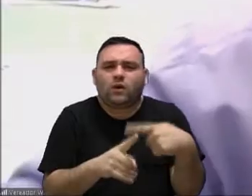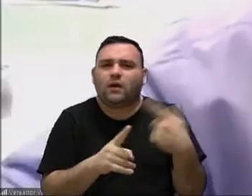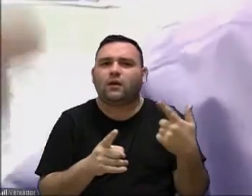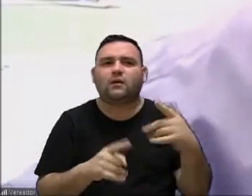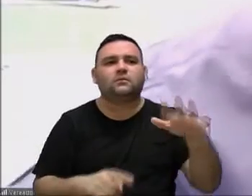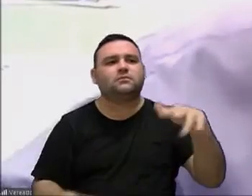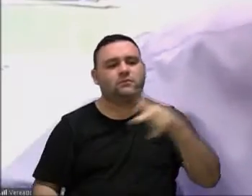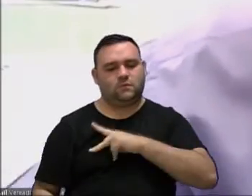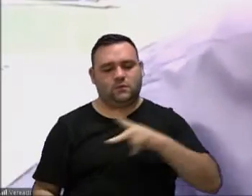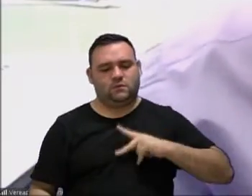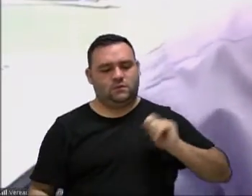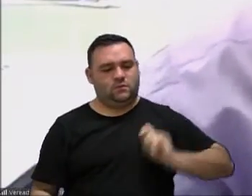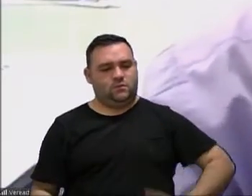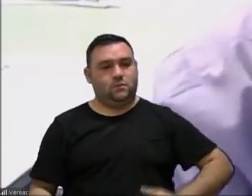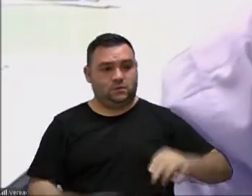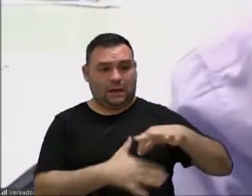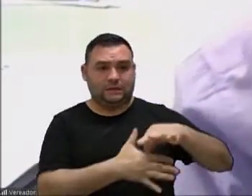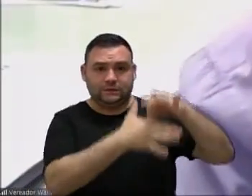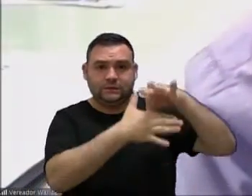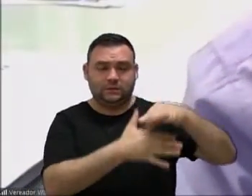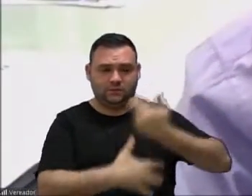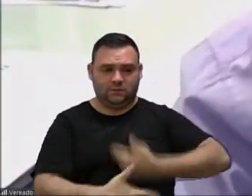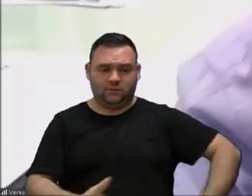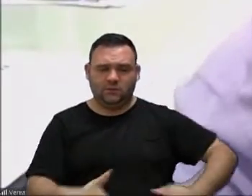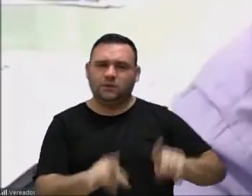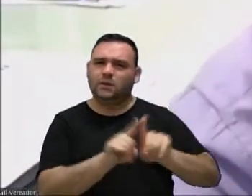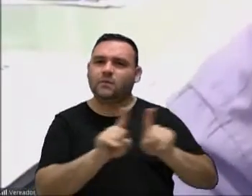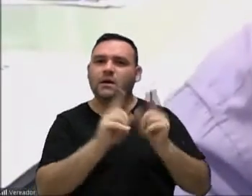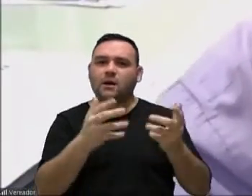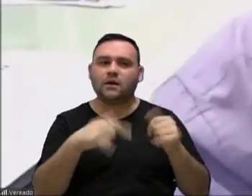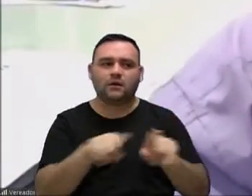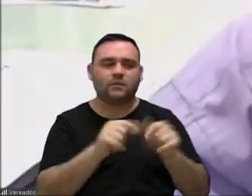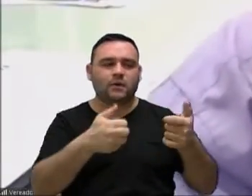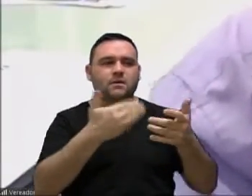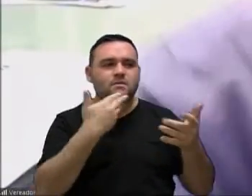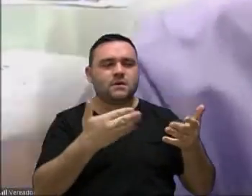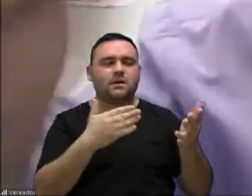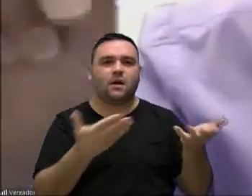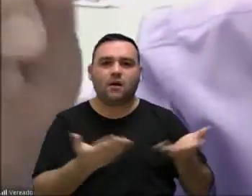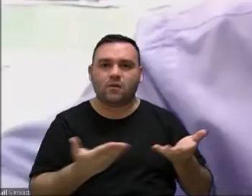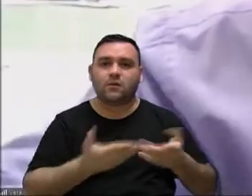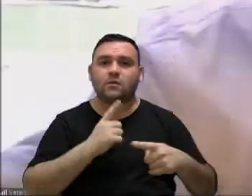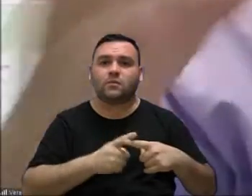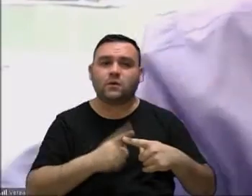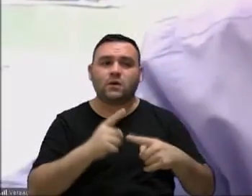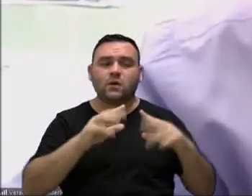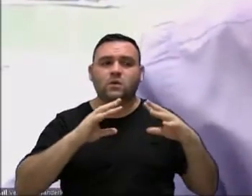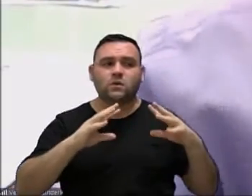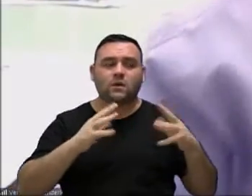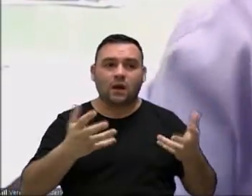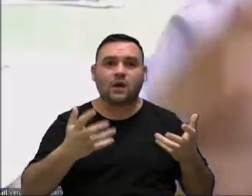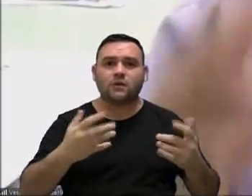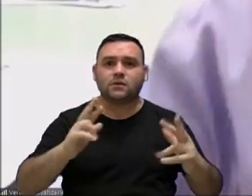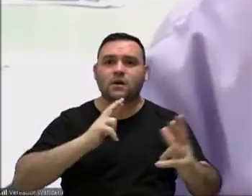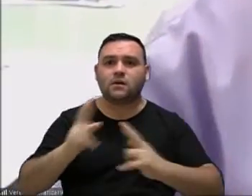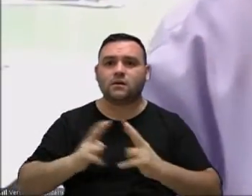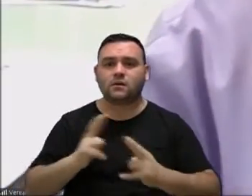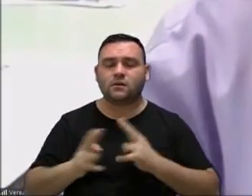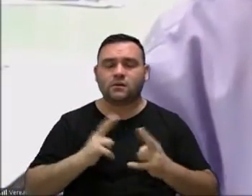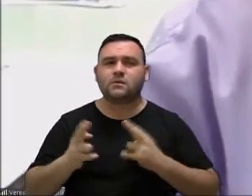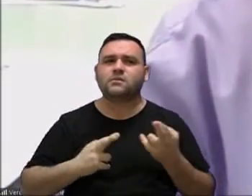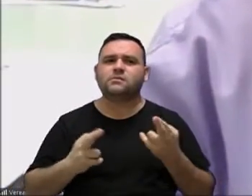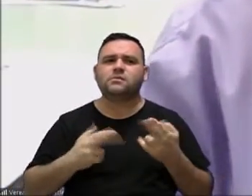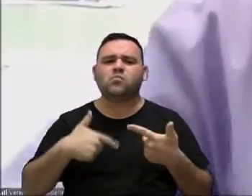Vereador Apolo, o senhor, na qualidade de líder até, quero fazer esse apelo para o senhor, que eles têm que responder. Qual é a